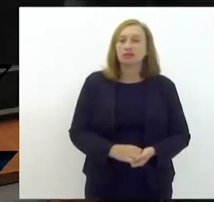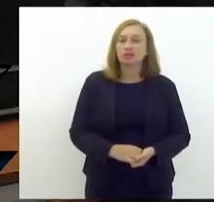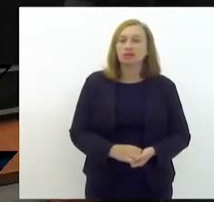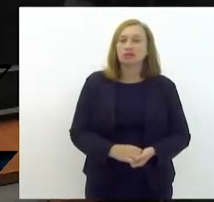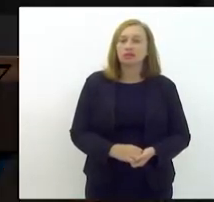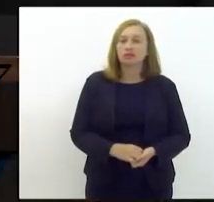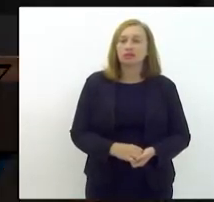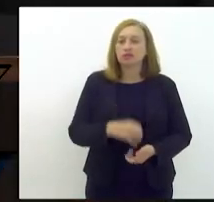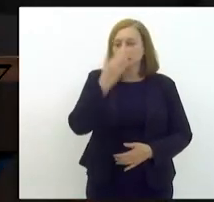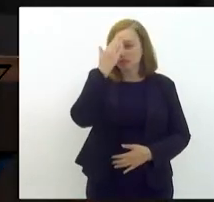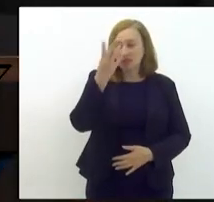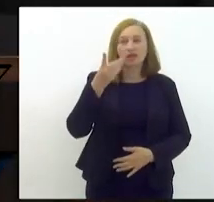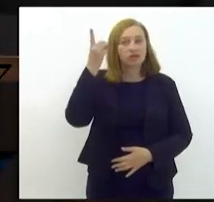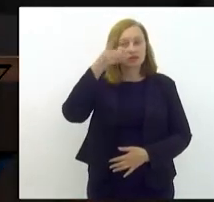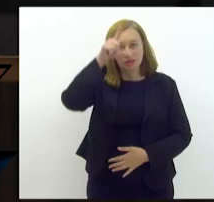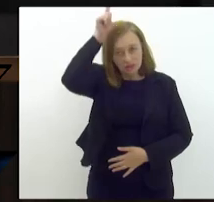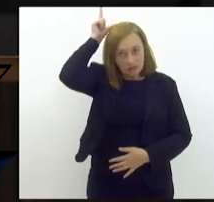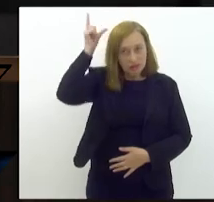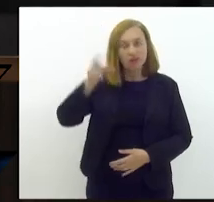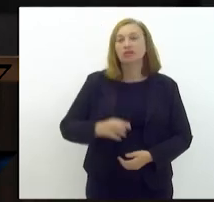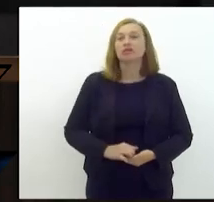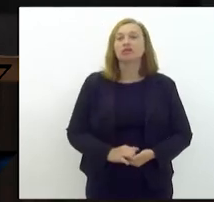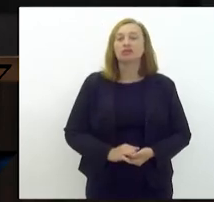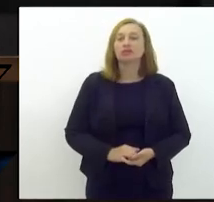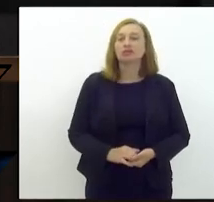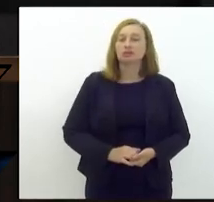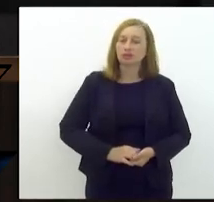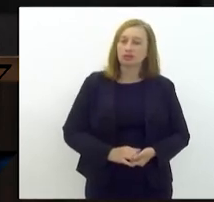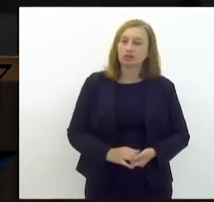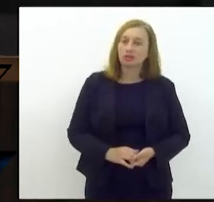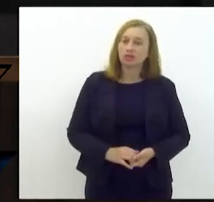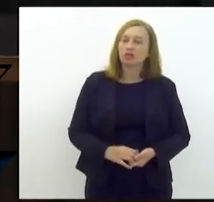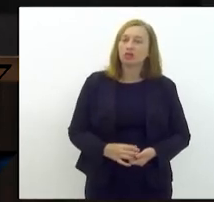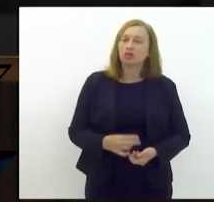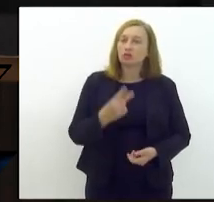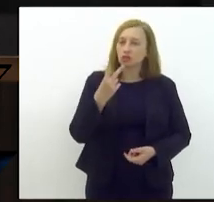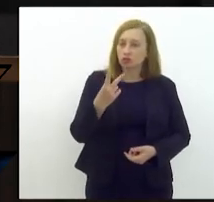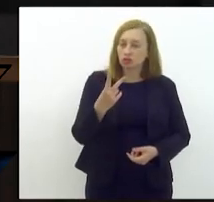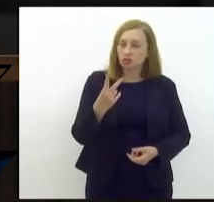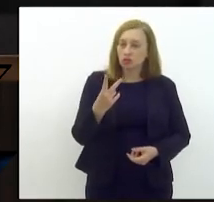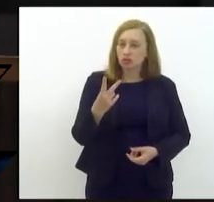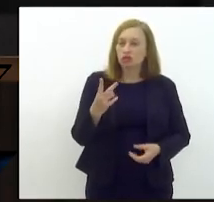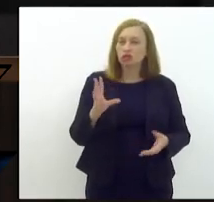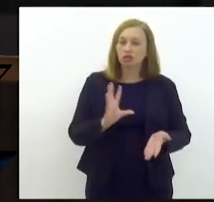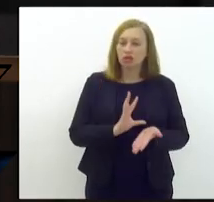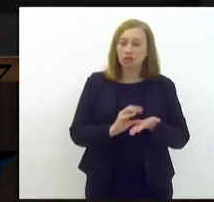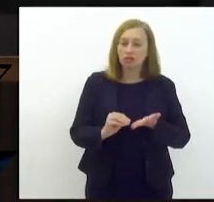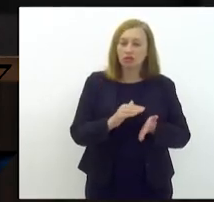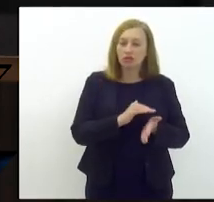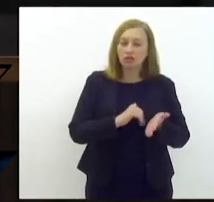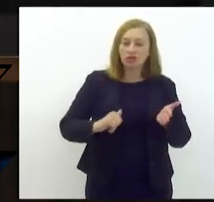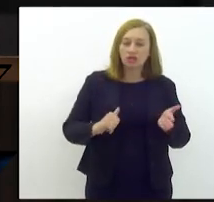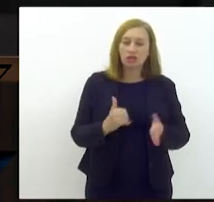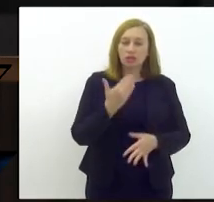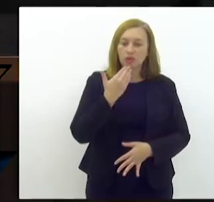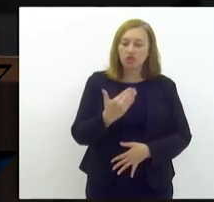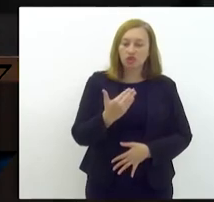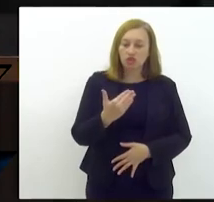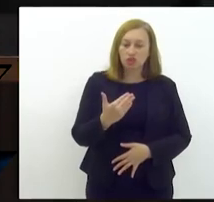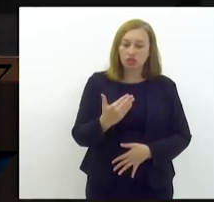Obrigado Deputado Municipal também os dois próximos da pauta foram retirados a pedido